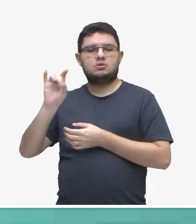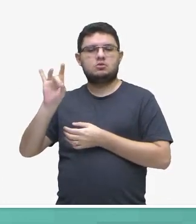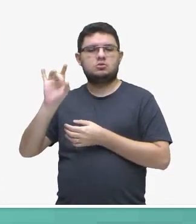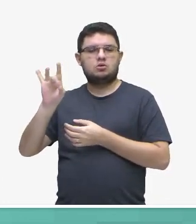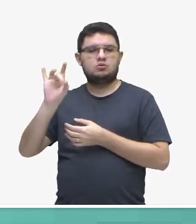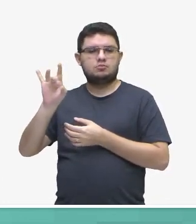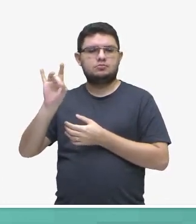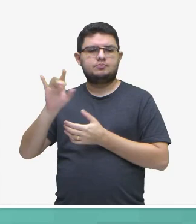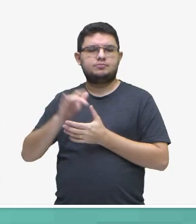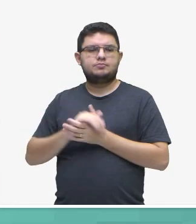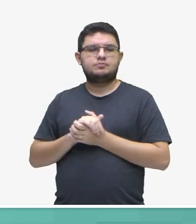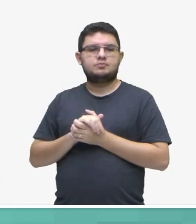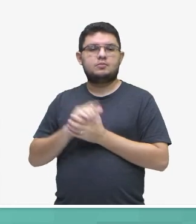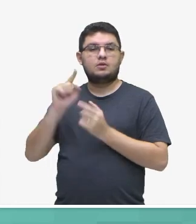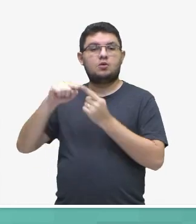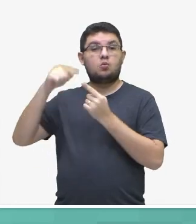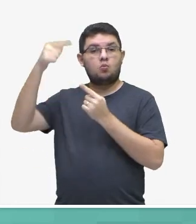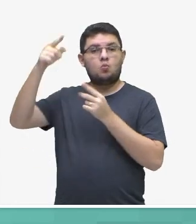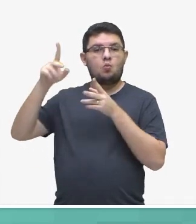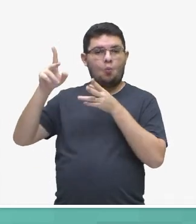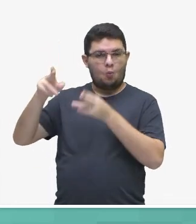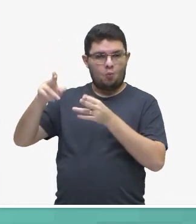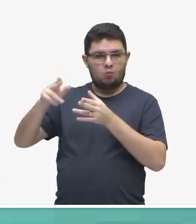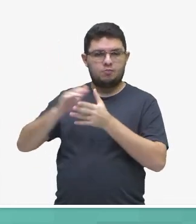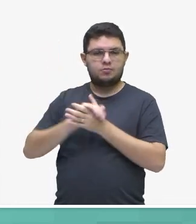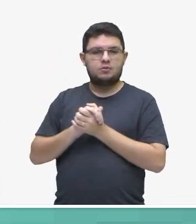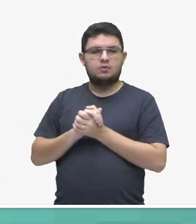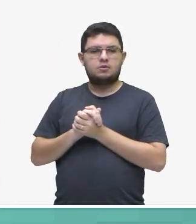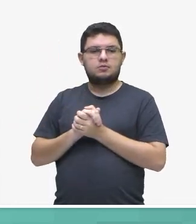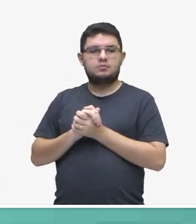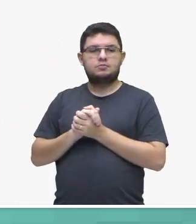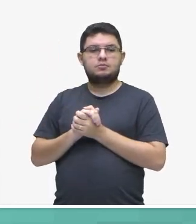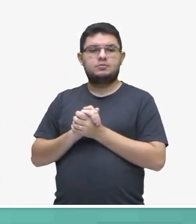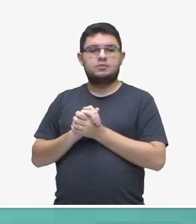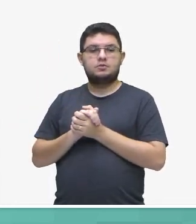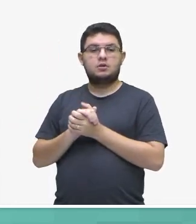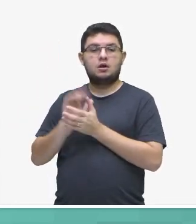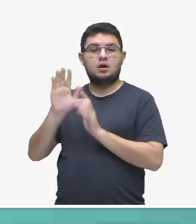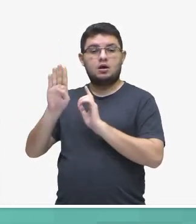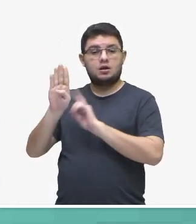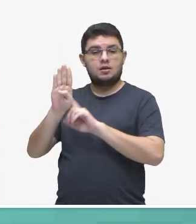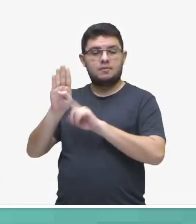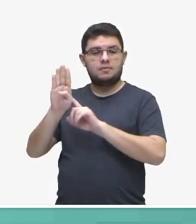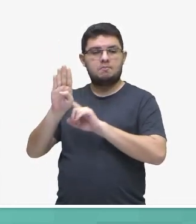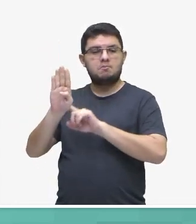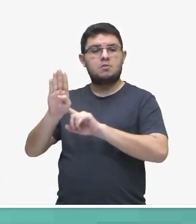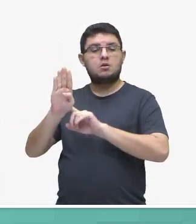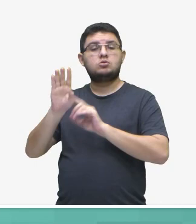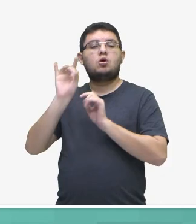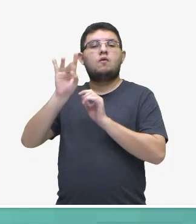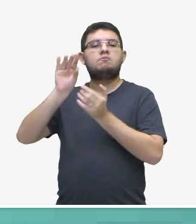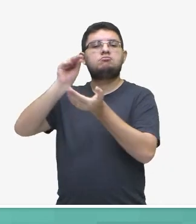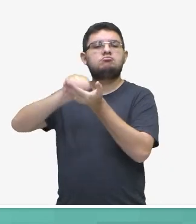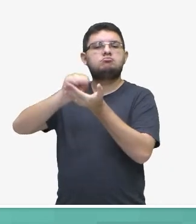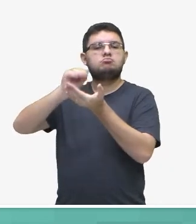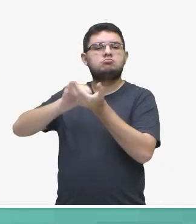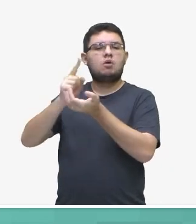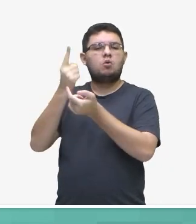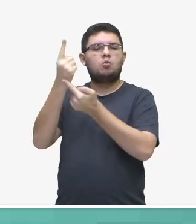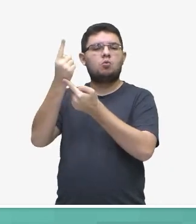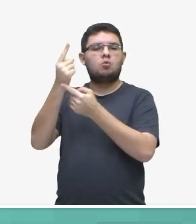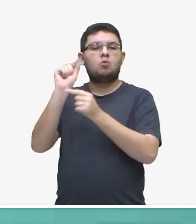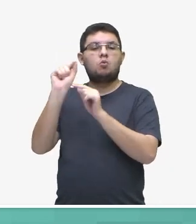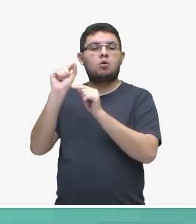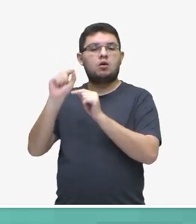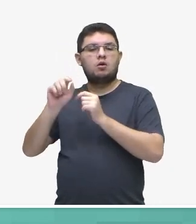aqui, ó, né, bem certinho. Então, é essa palavra que vai estar faltando aí. Agora, na letra B, ficou